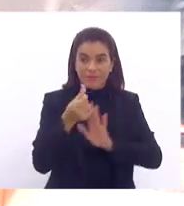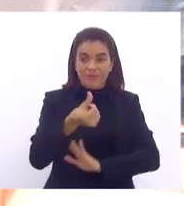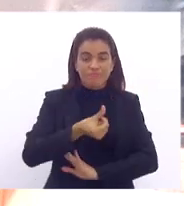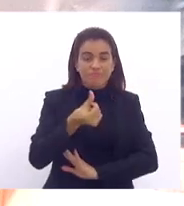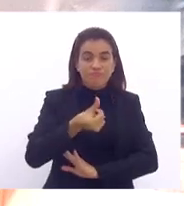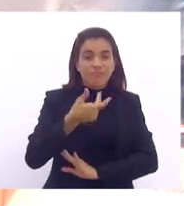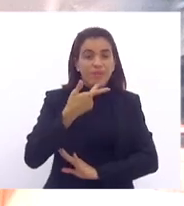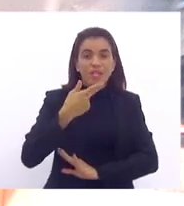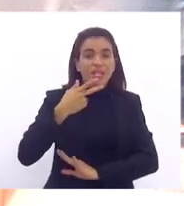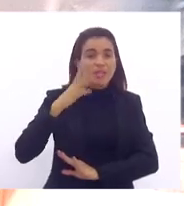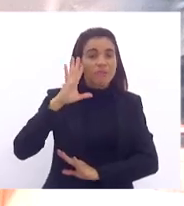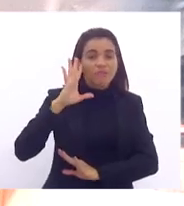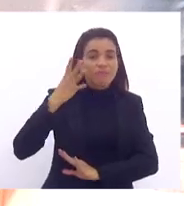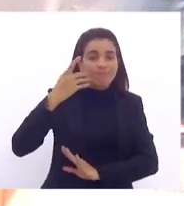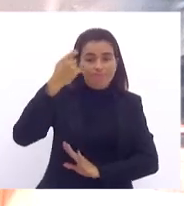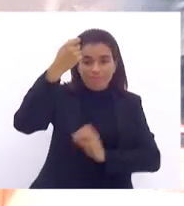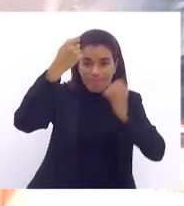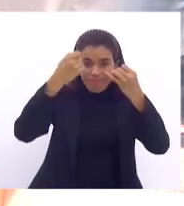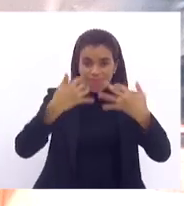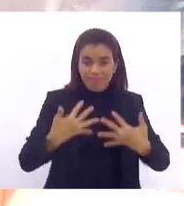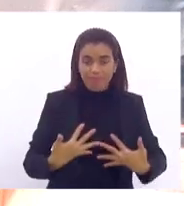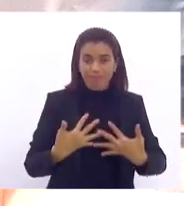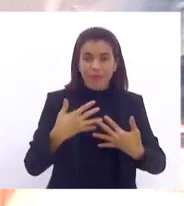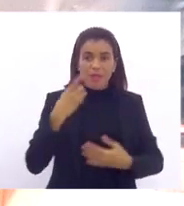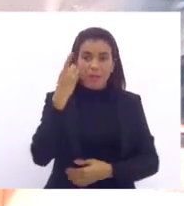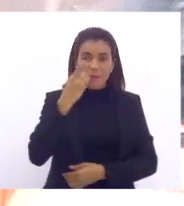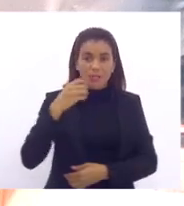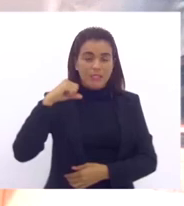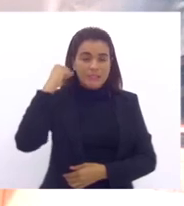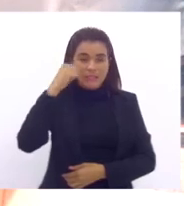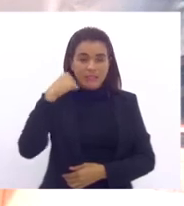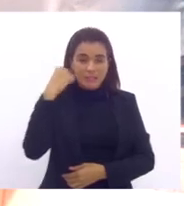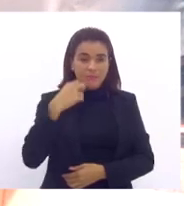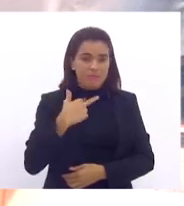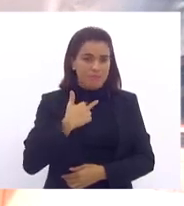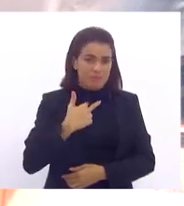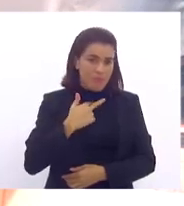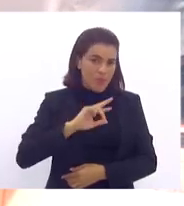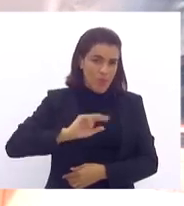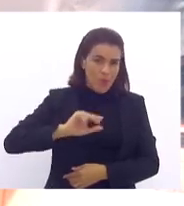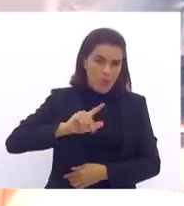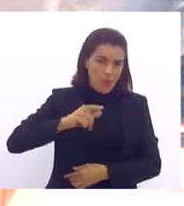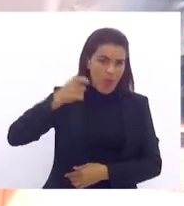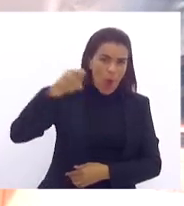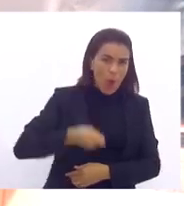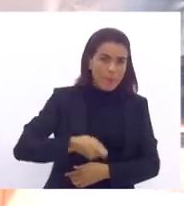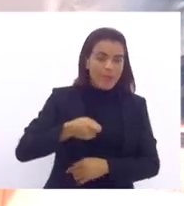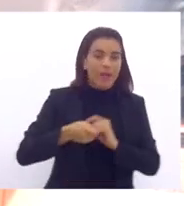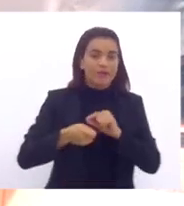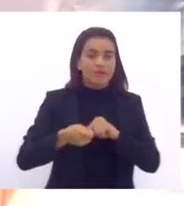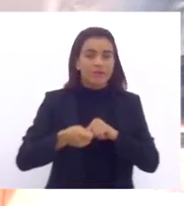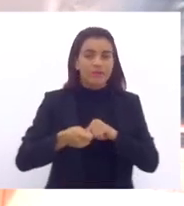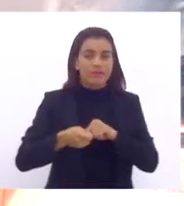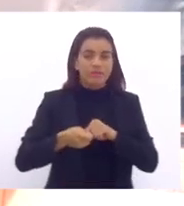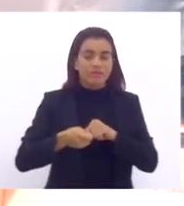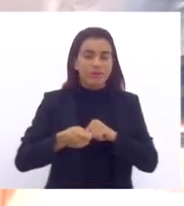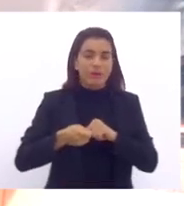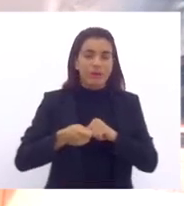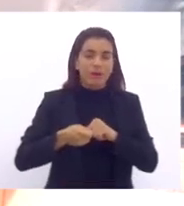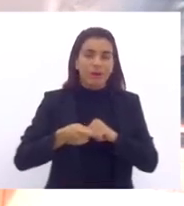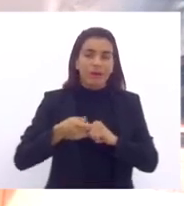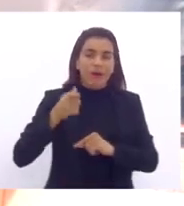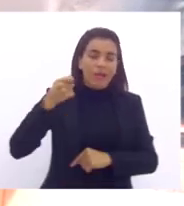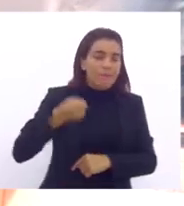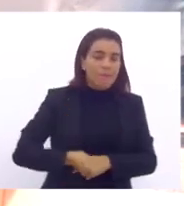prevê que os que os deputados senadores não são obrigados a prestar depo a